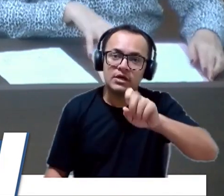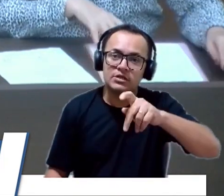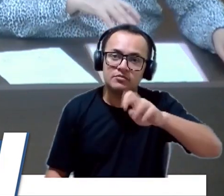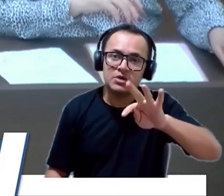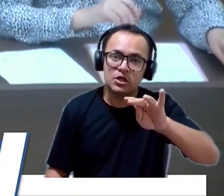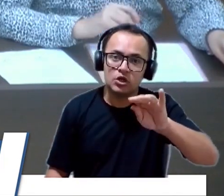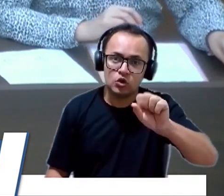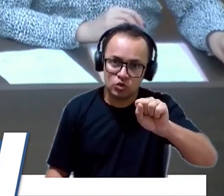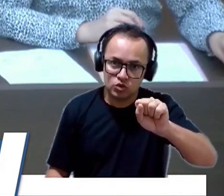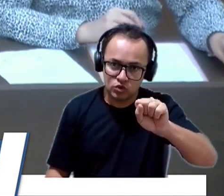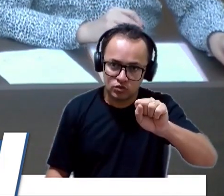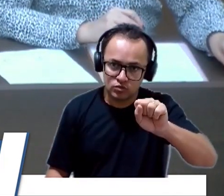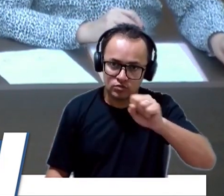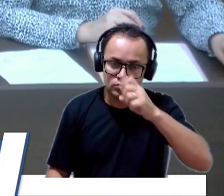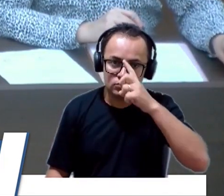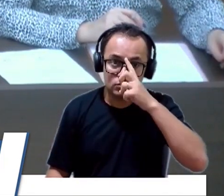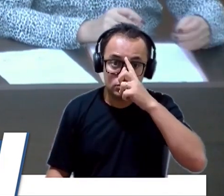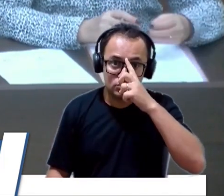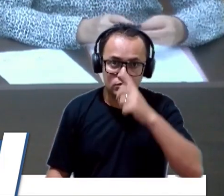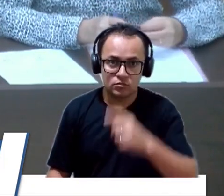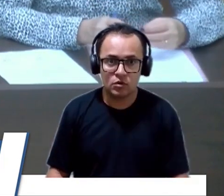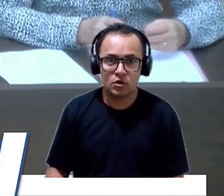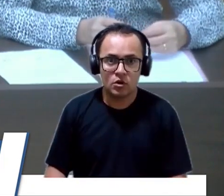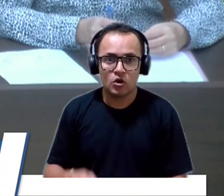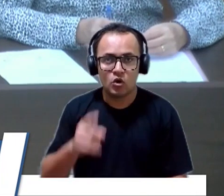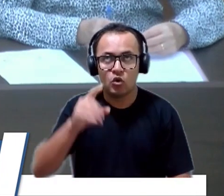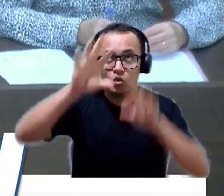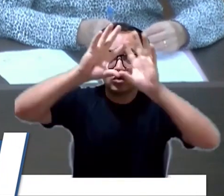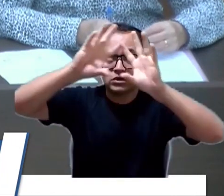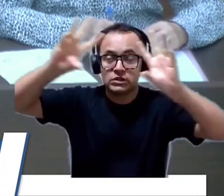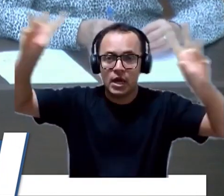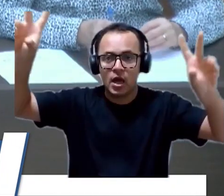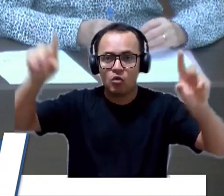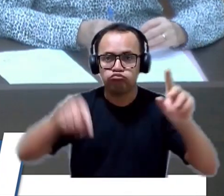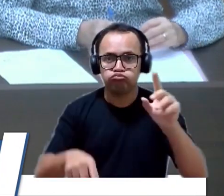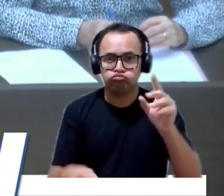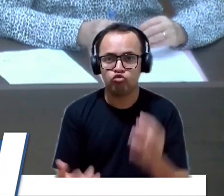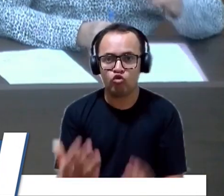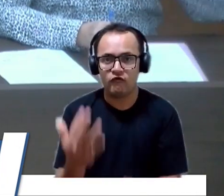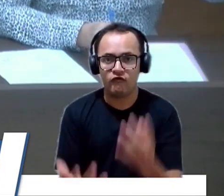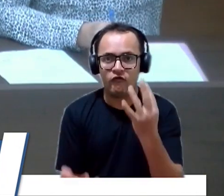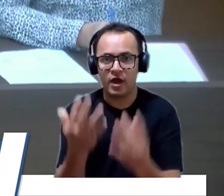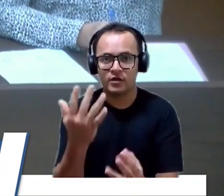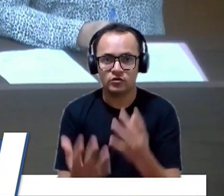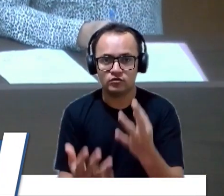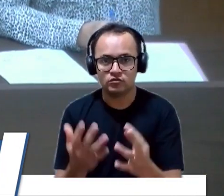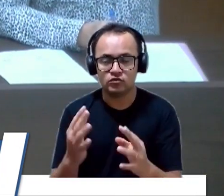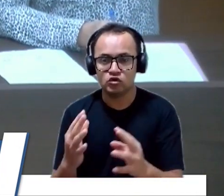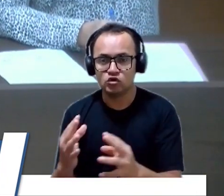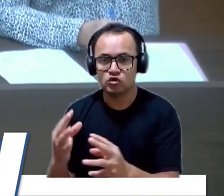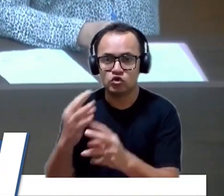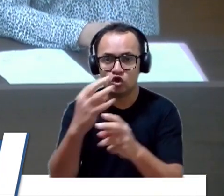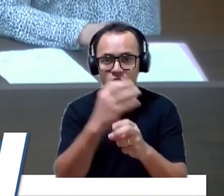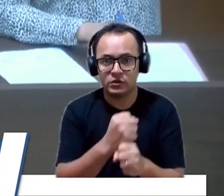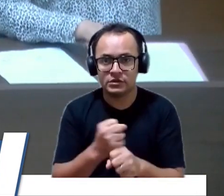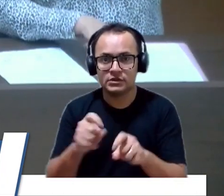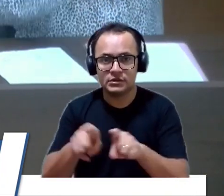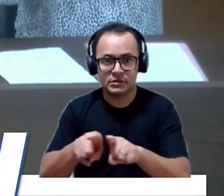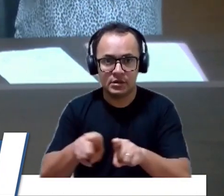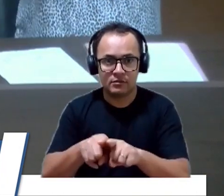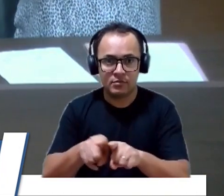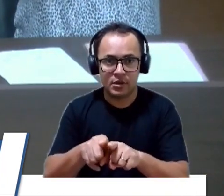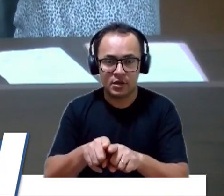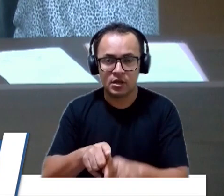Espiritismo, O Céu e o Inferno e a Gênese. Somam-se ainda as chamadas